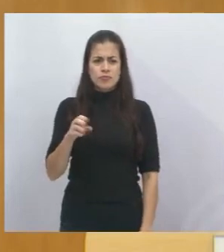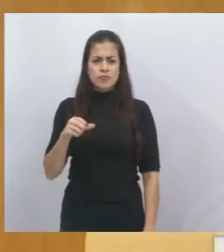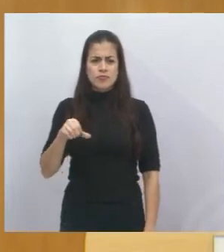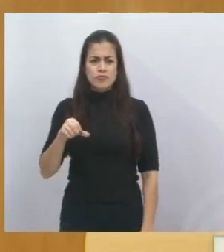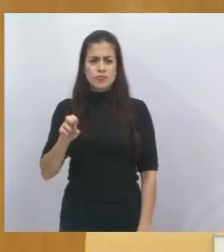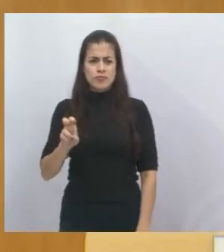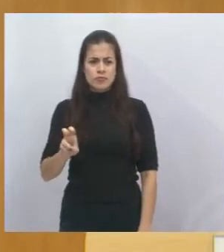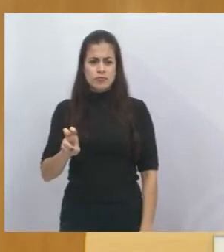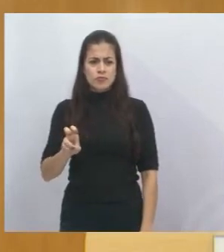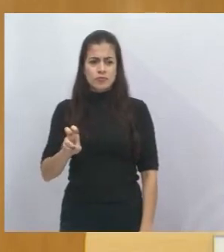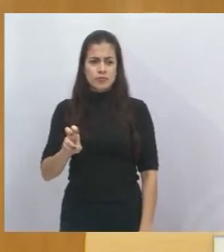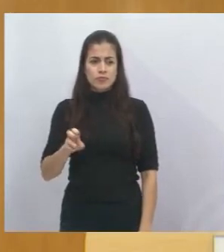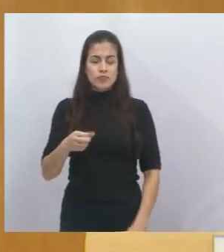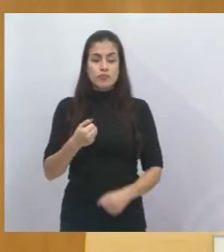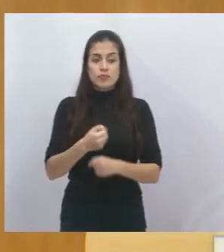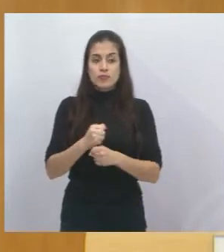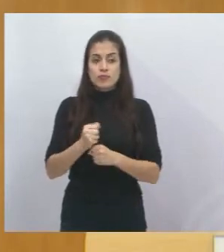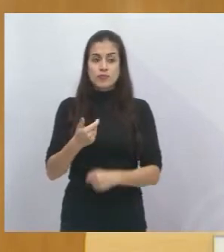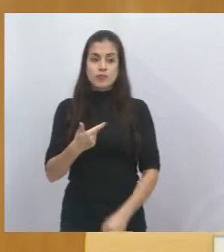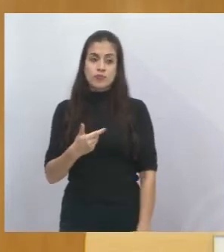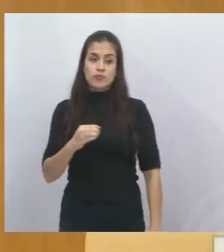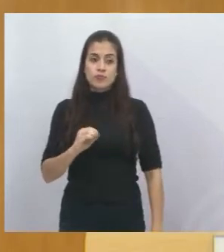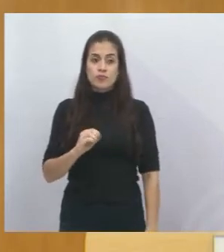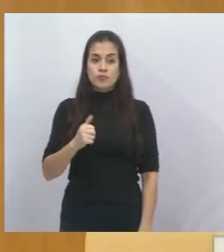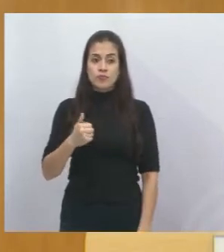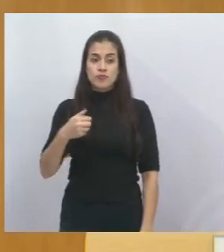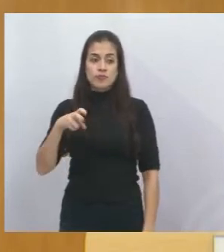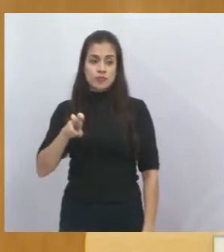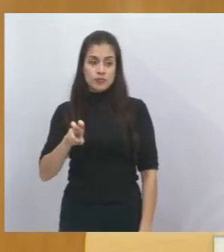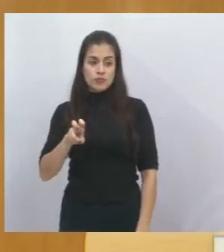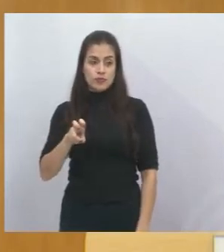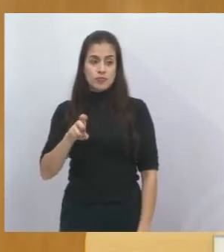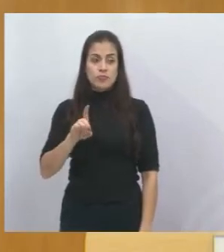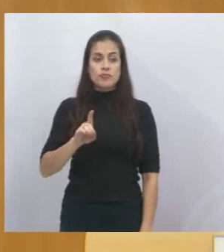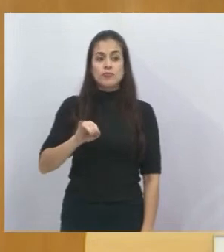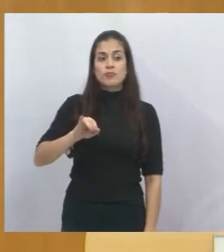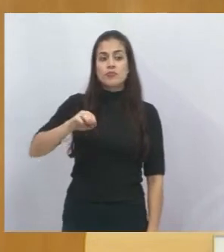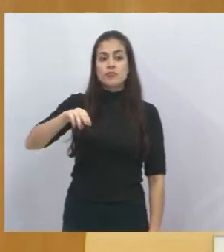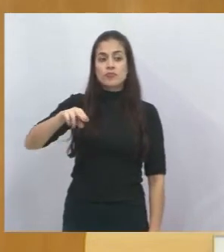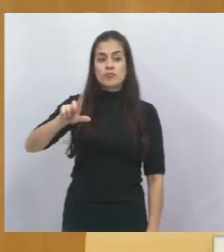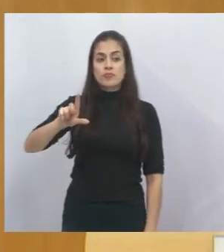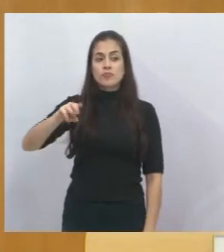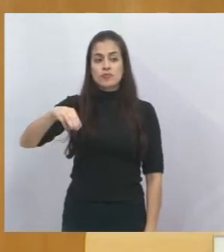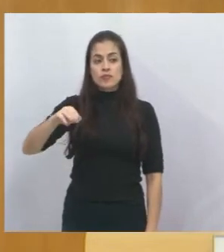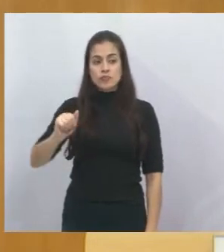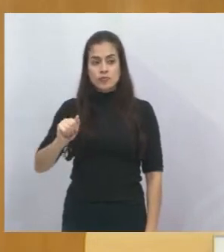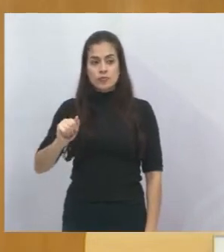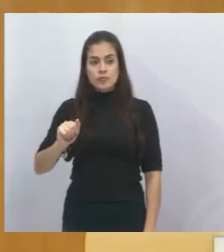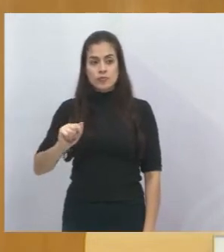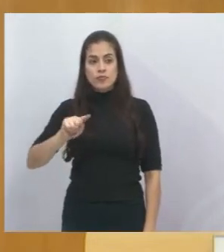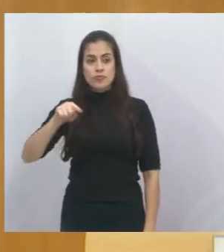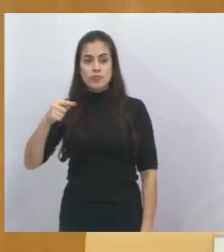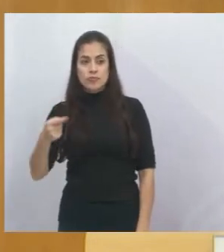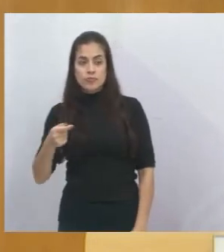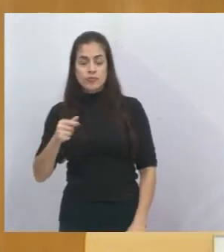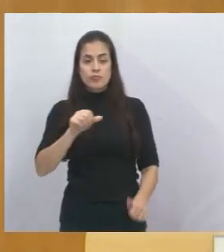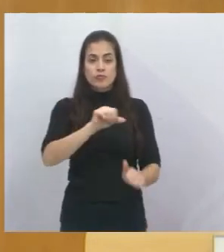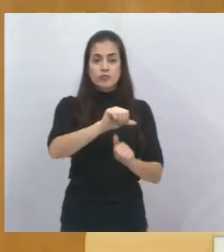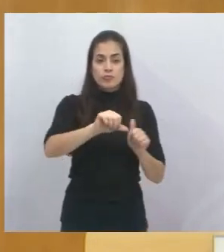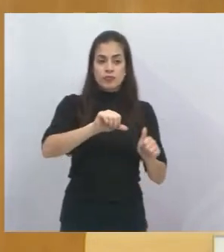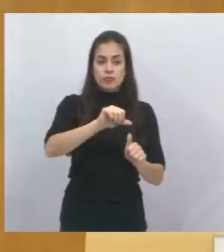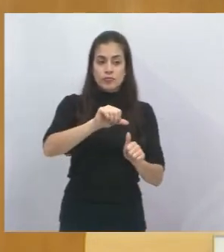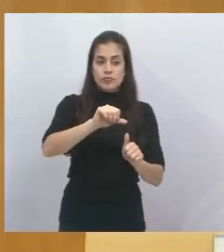2015, Dilma Rousseff. Também continuou fazendo. Depois a reforma caiu no colo de quem?